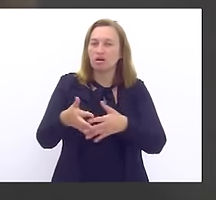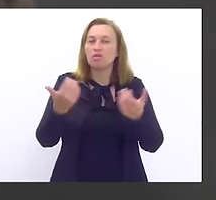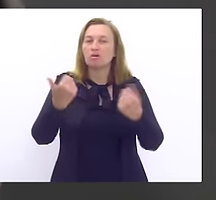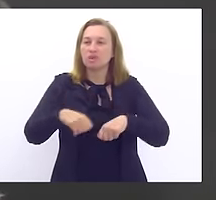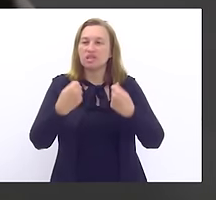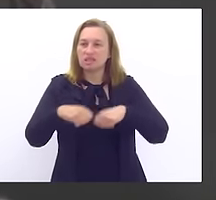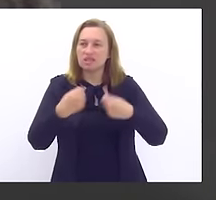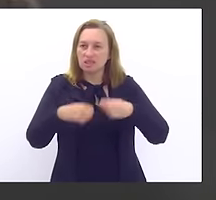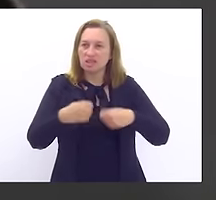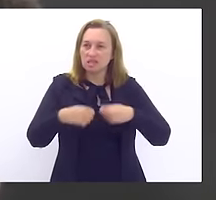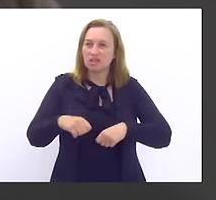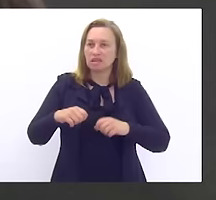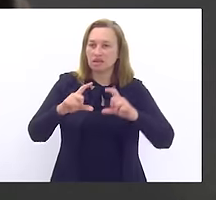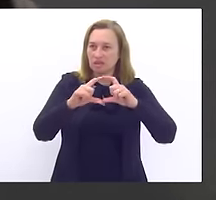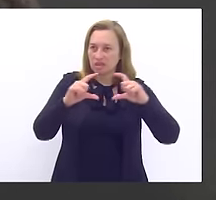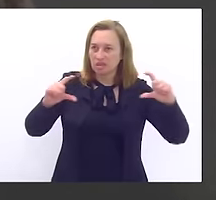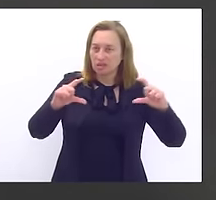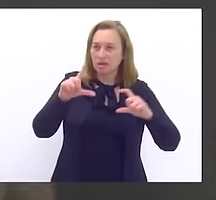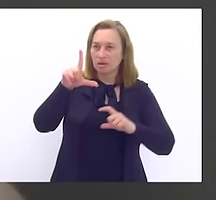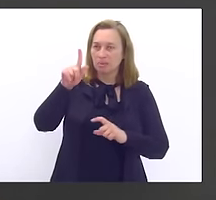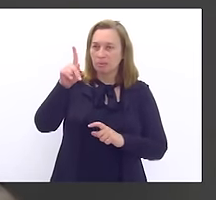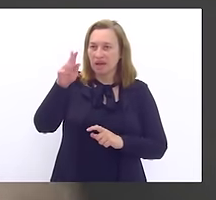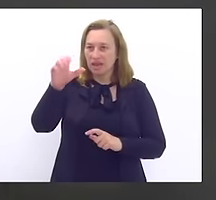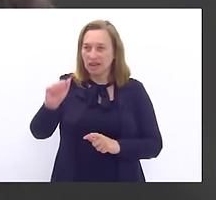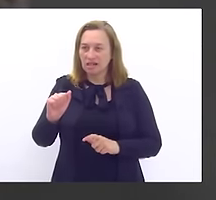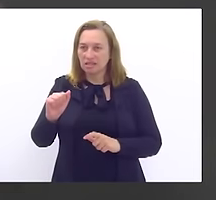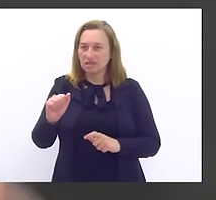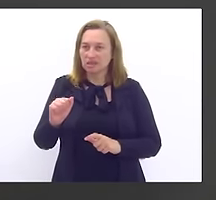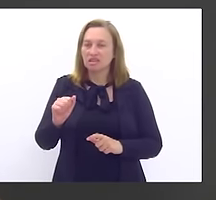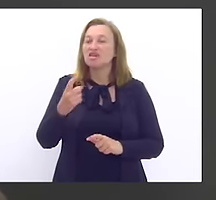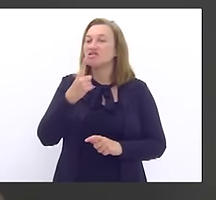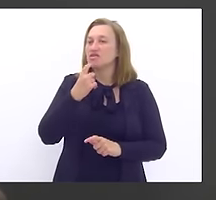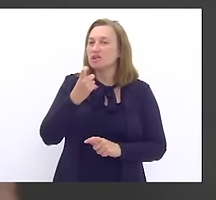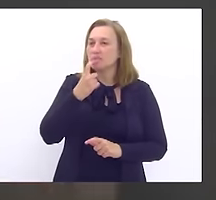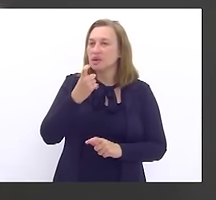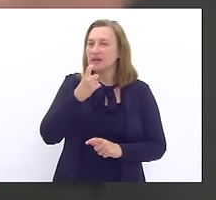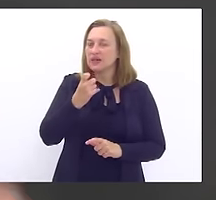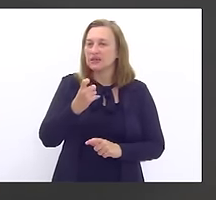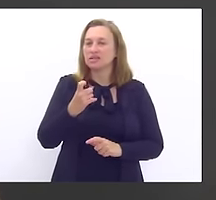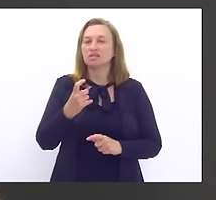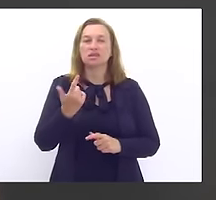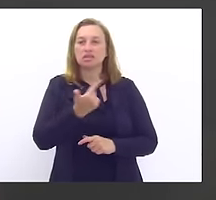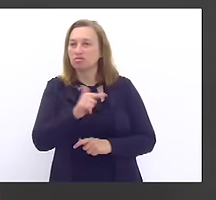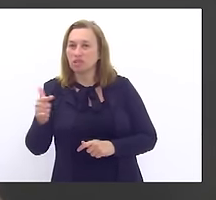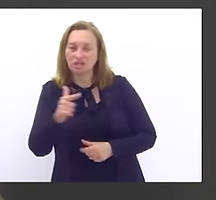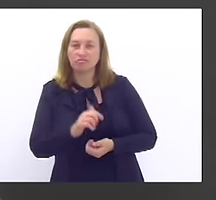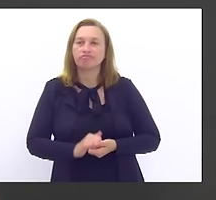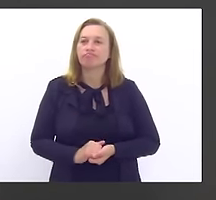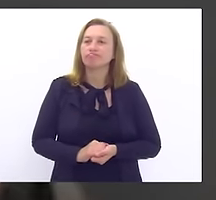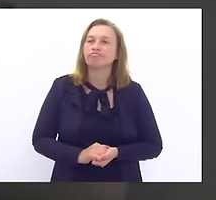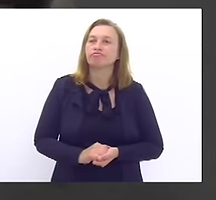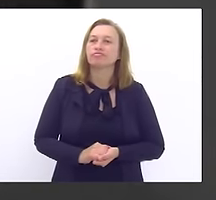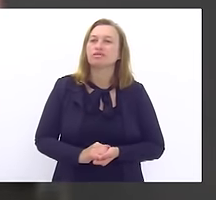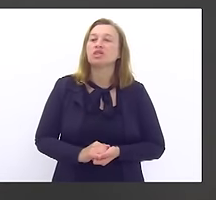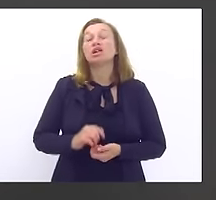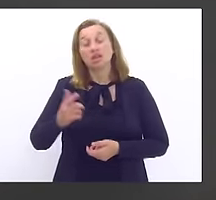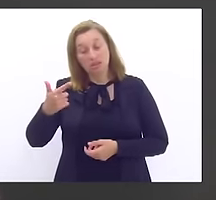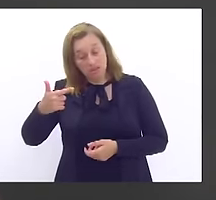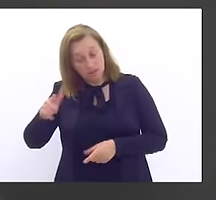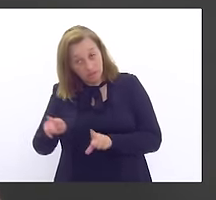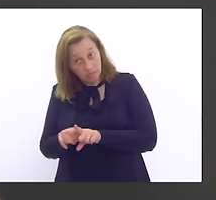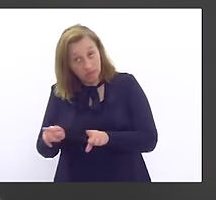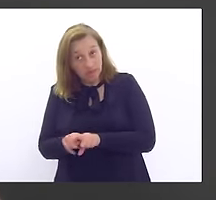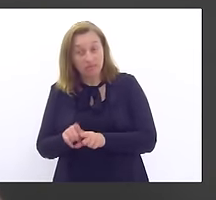que estar emplacados com a chapa de carga vermelha muitos não tem e vou mais